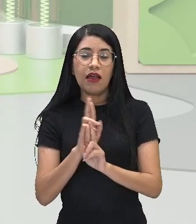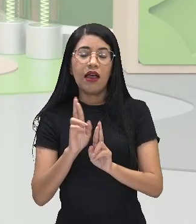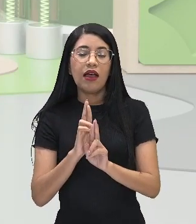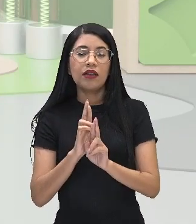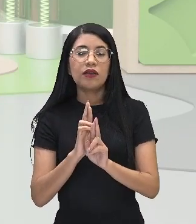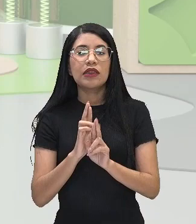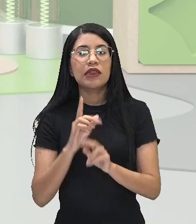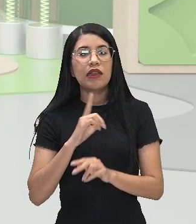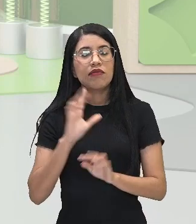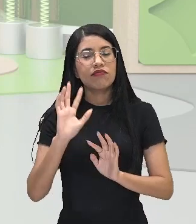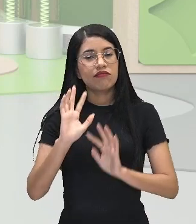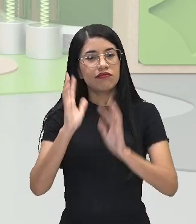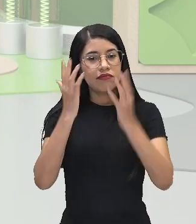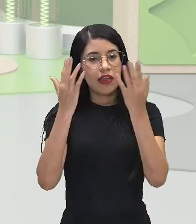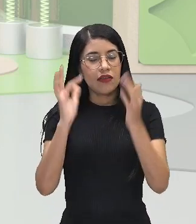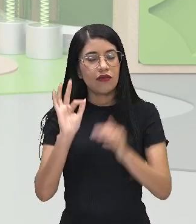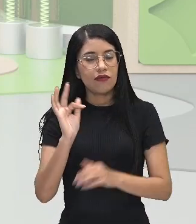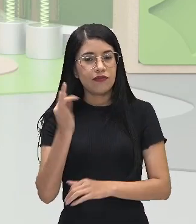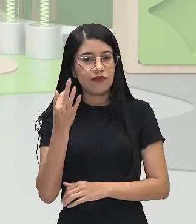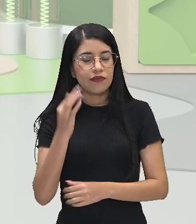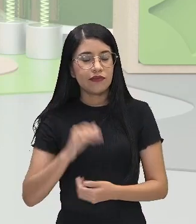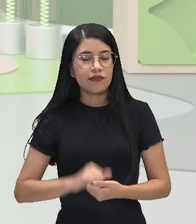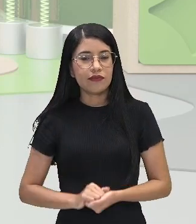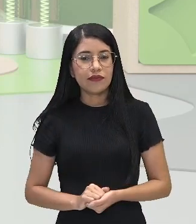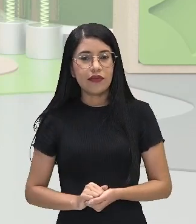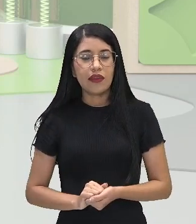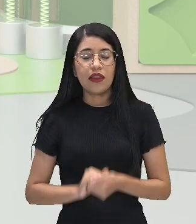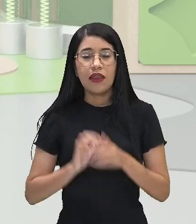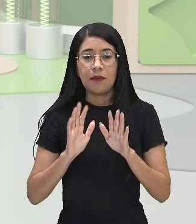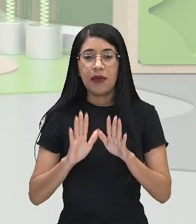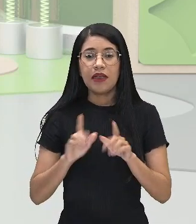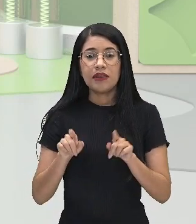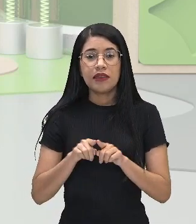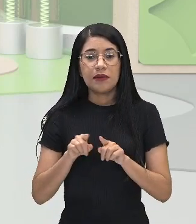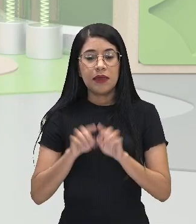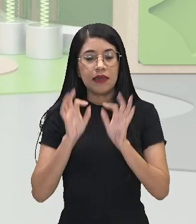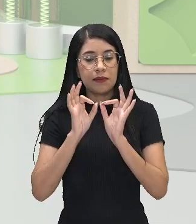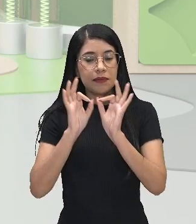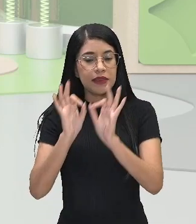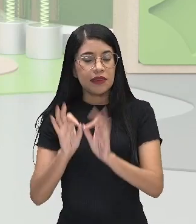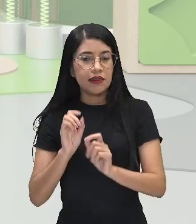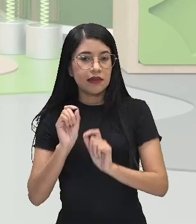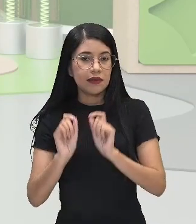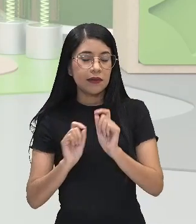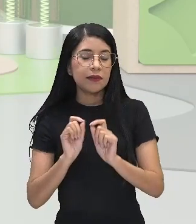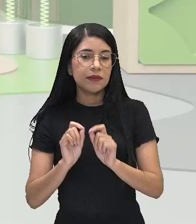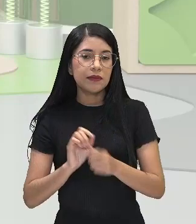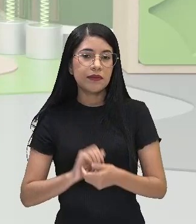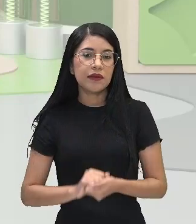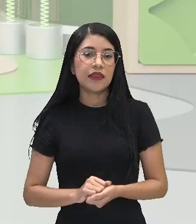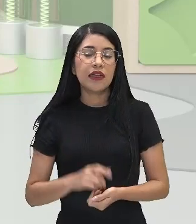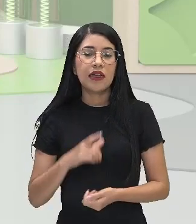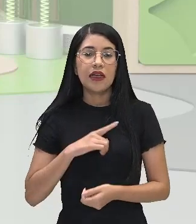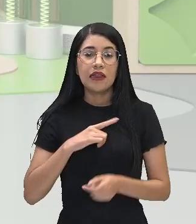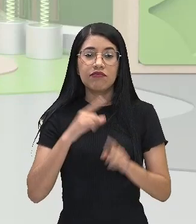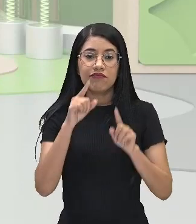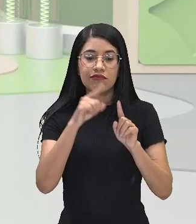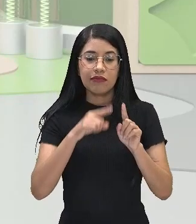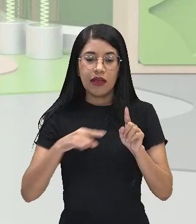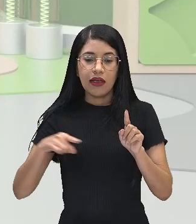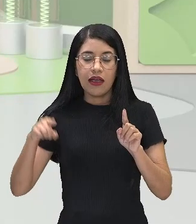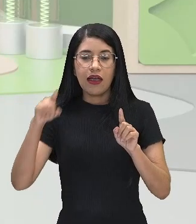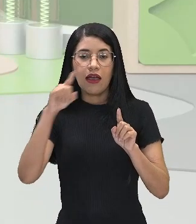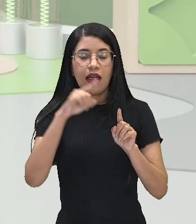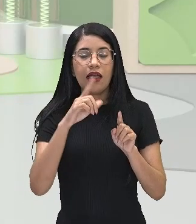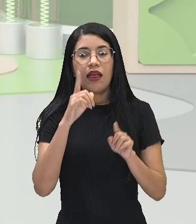fenômenos climáticos. Mas é importante a gente sempre observar que nós temos um ciclo hidrológico